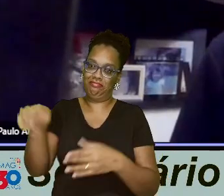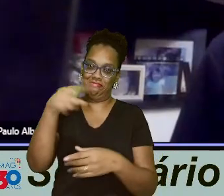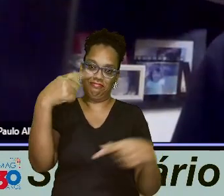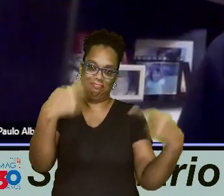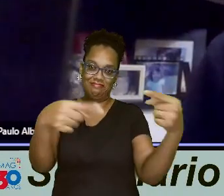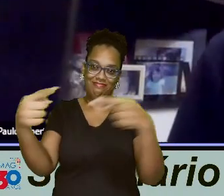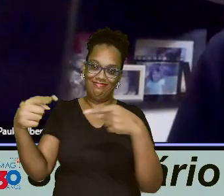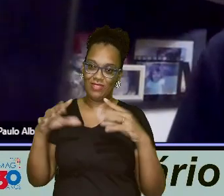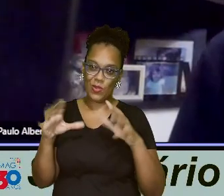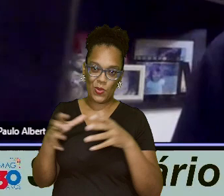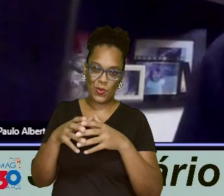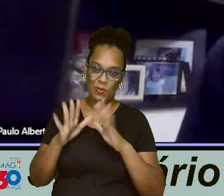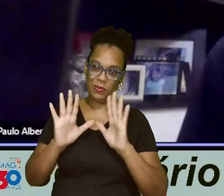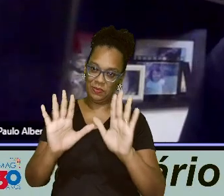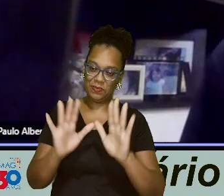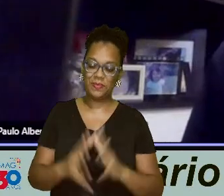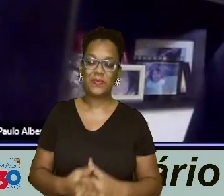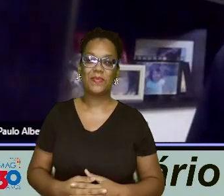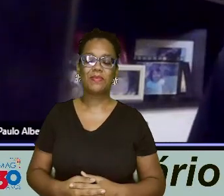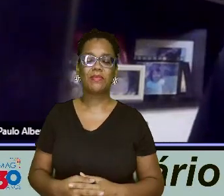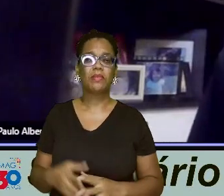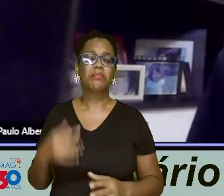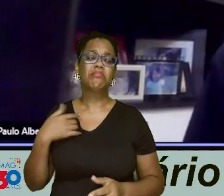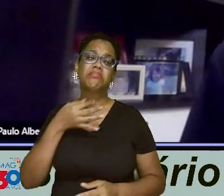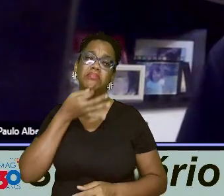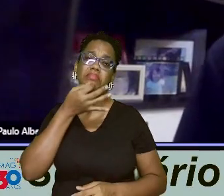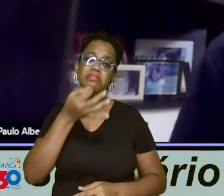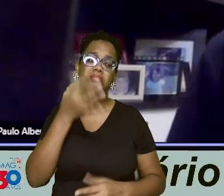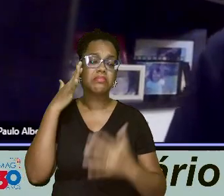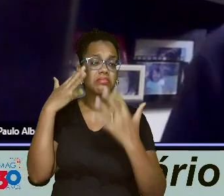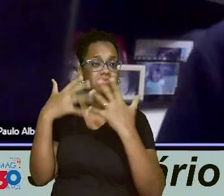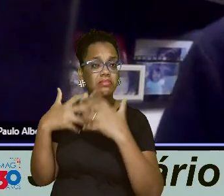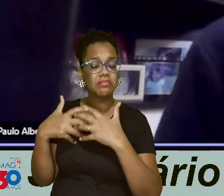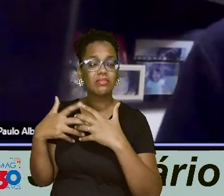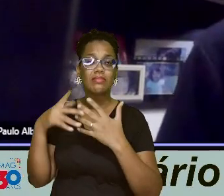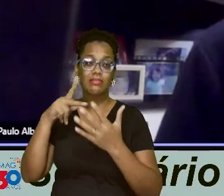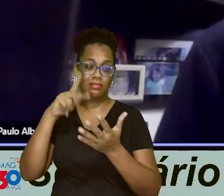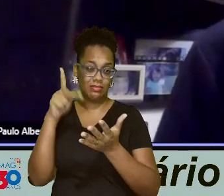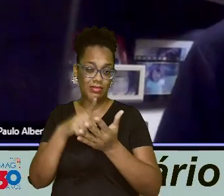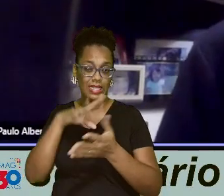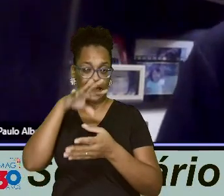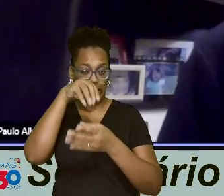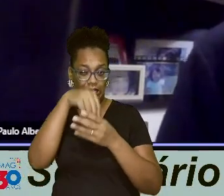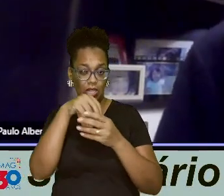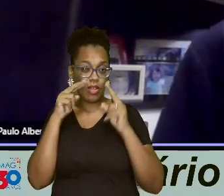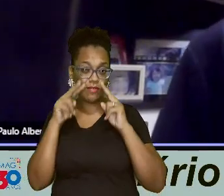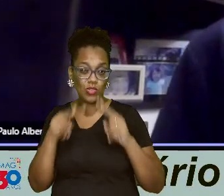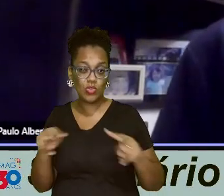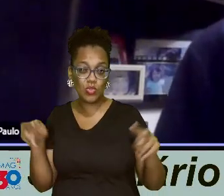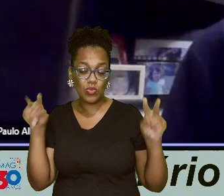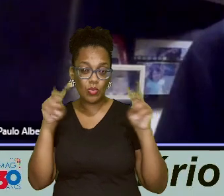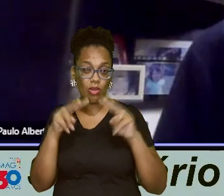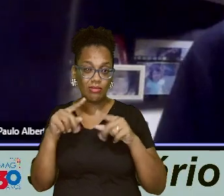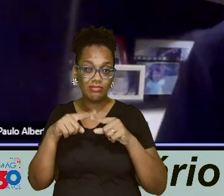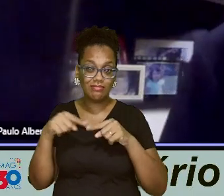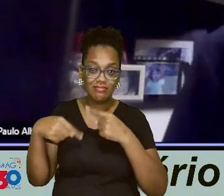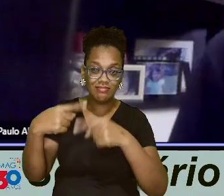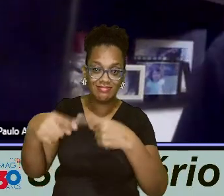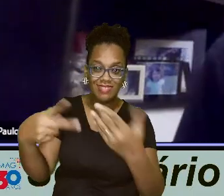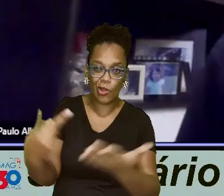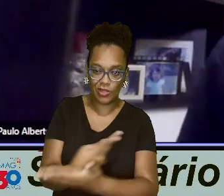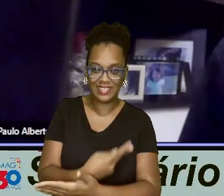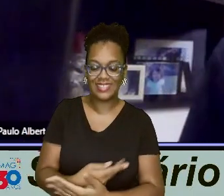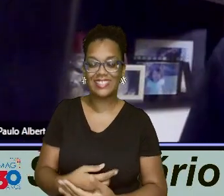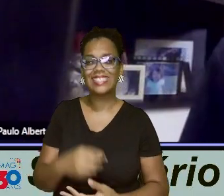grupo discutir, se efetivamente, dentro dessa visão consequencialista, se esse